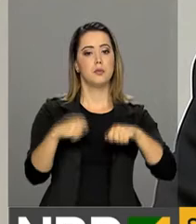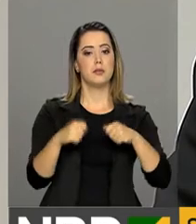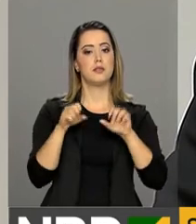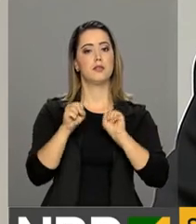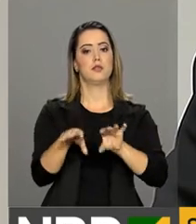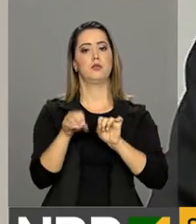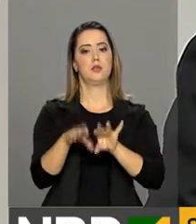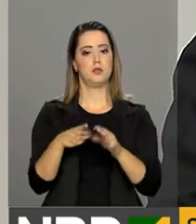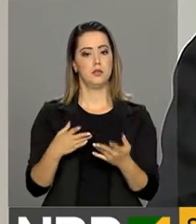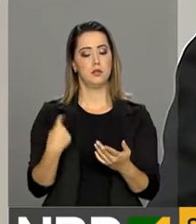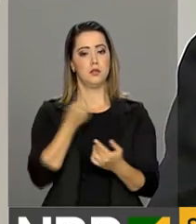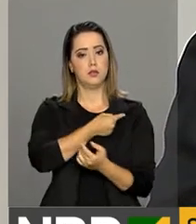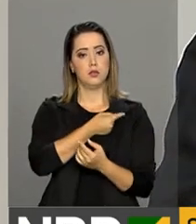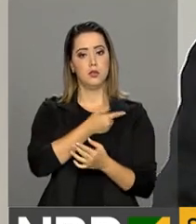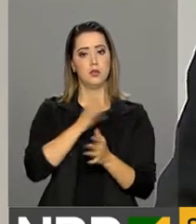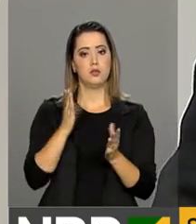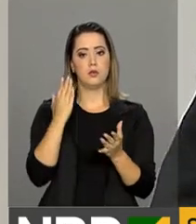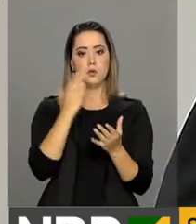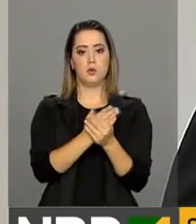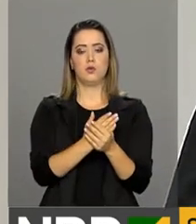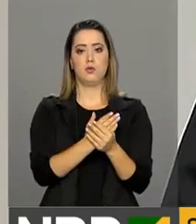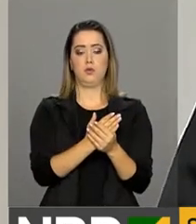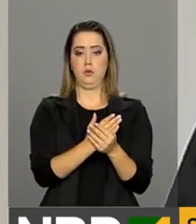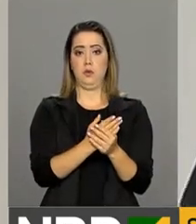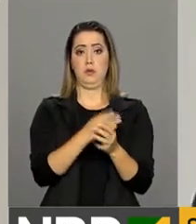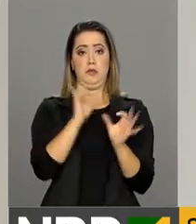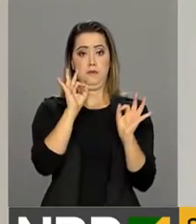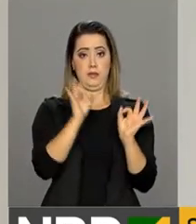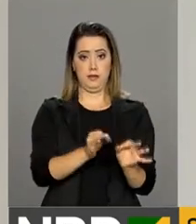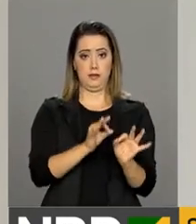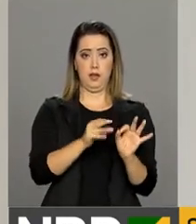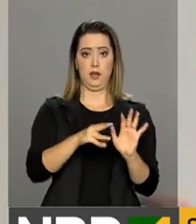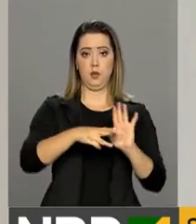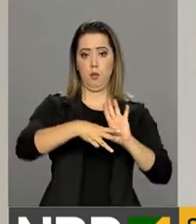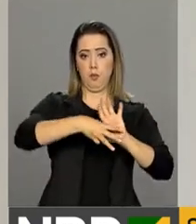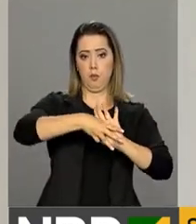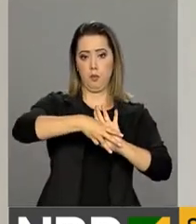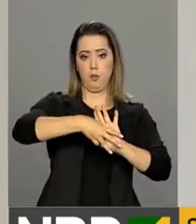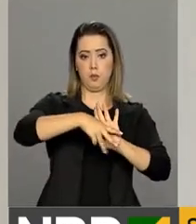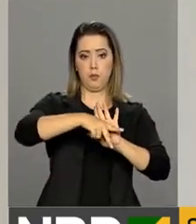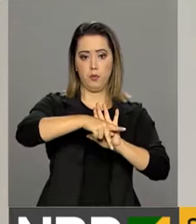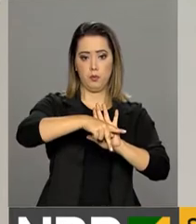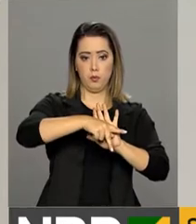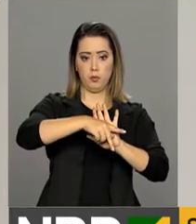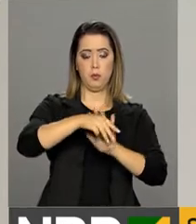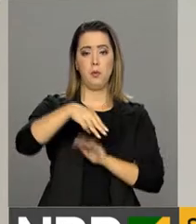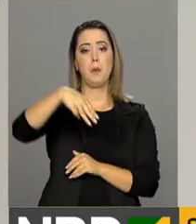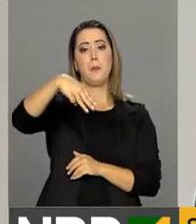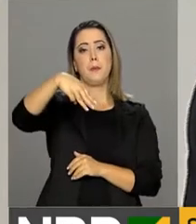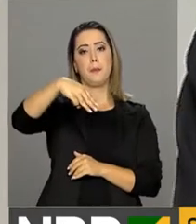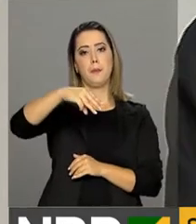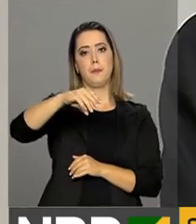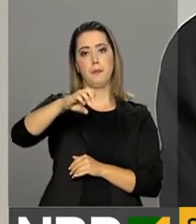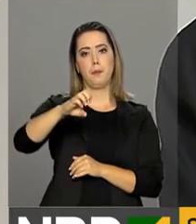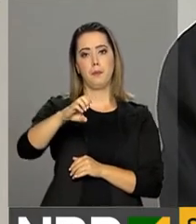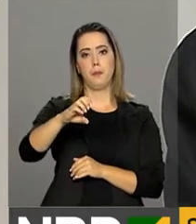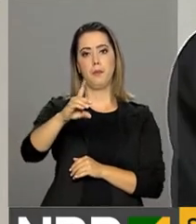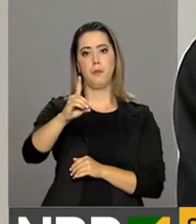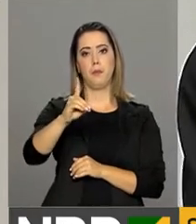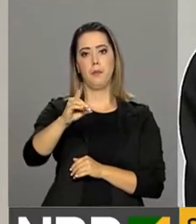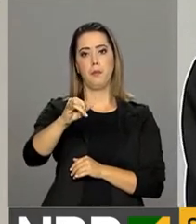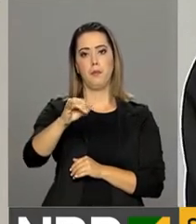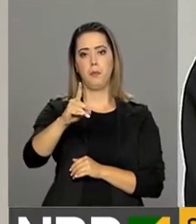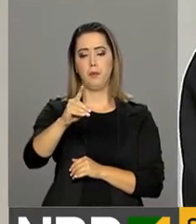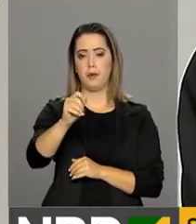e vamos formalizar por uma medida provisória porque se nós apresentarmos agora um novo projeto de